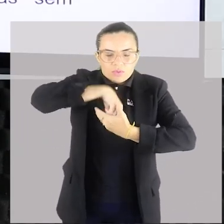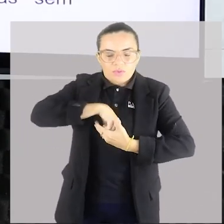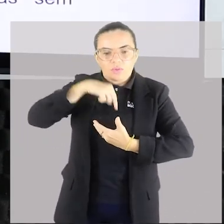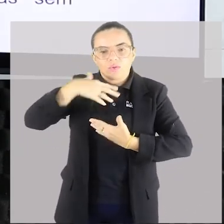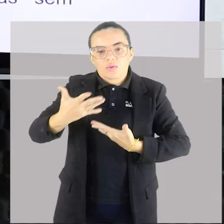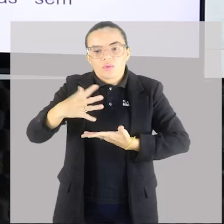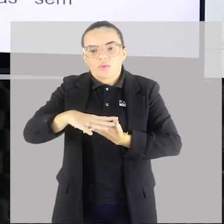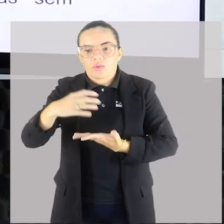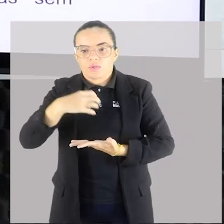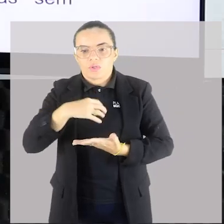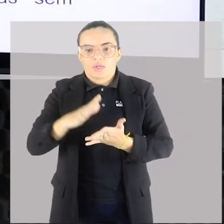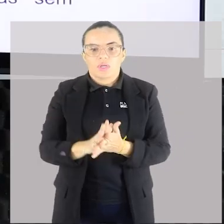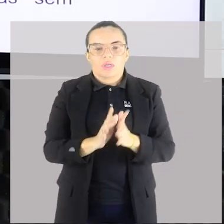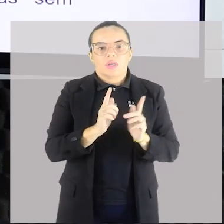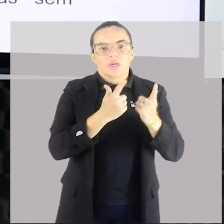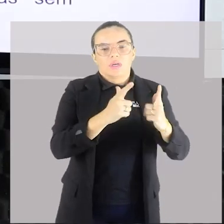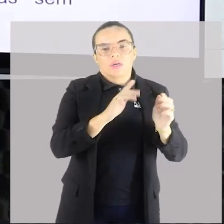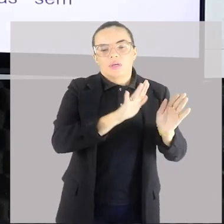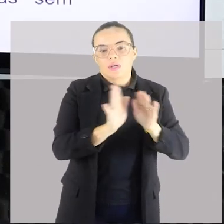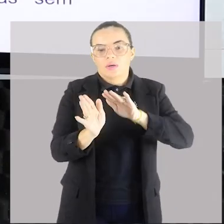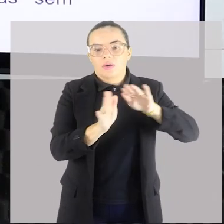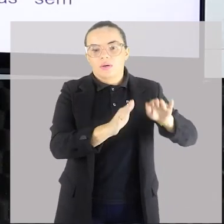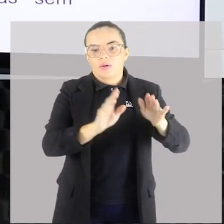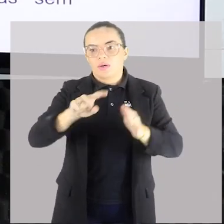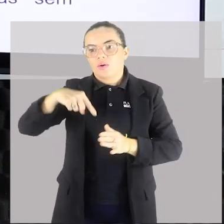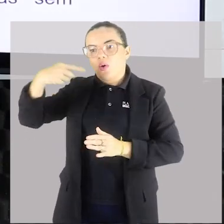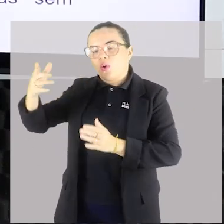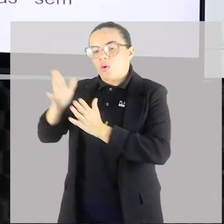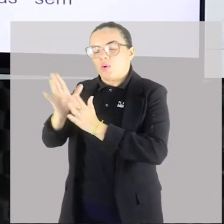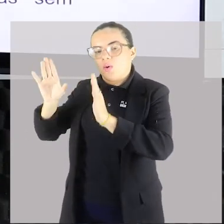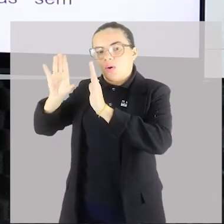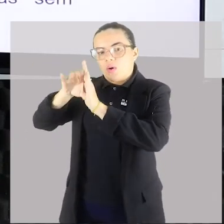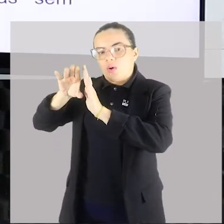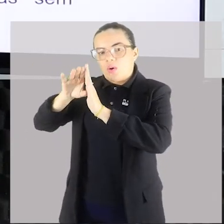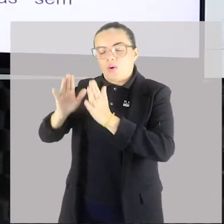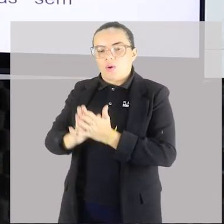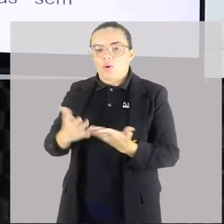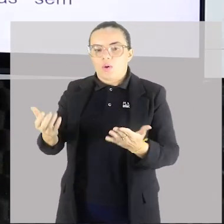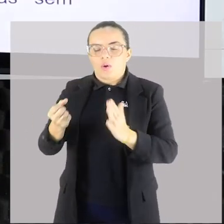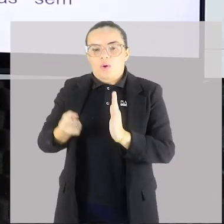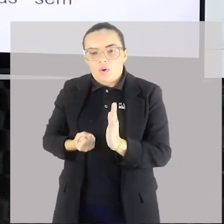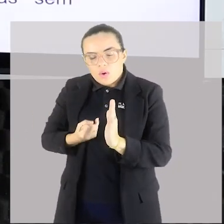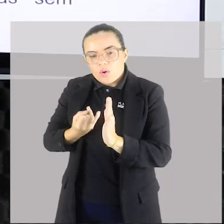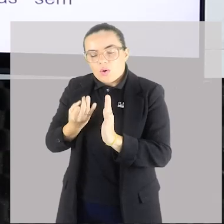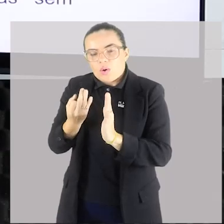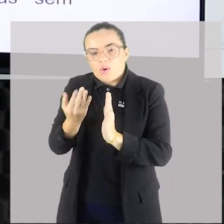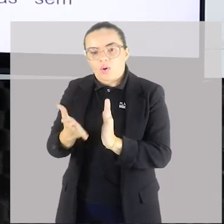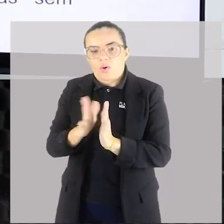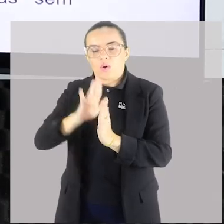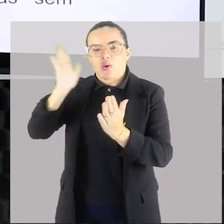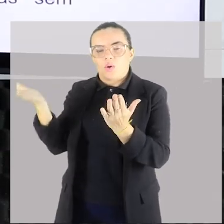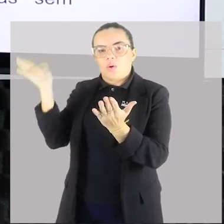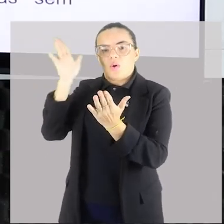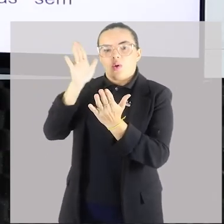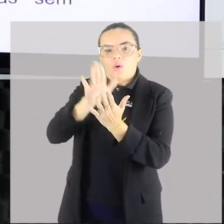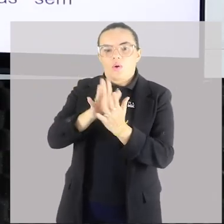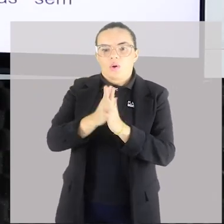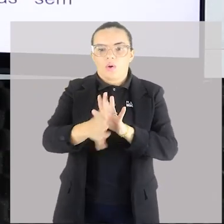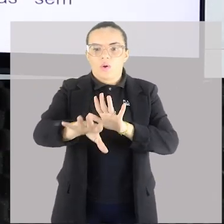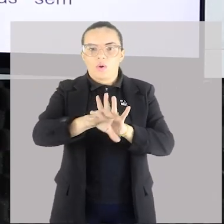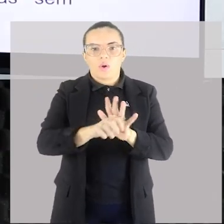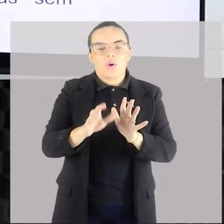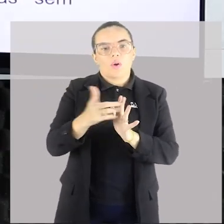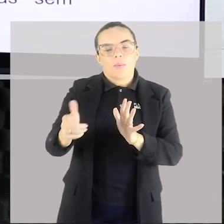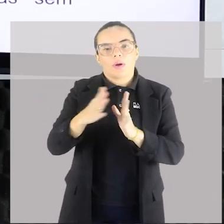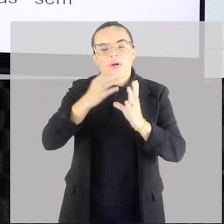não só do gestualismo, do action paint, e já entra num outro conceito que é o expressionismo abstrato, né, que é uma sequência de